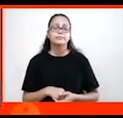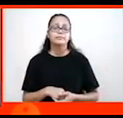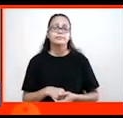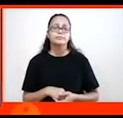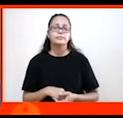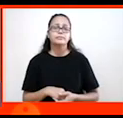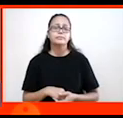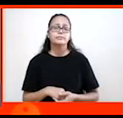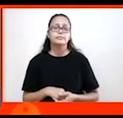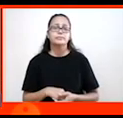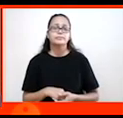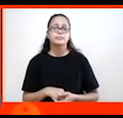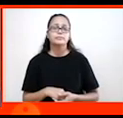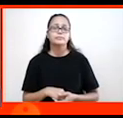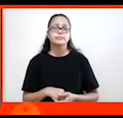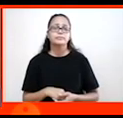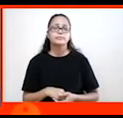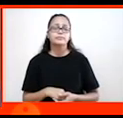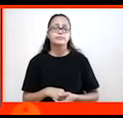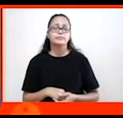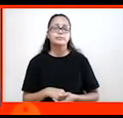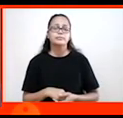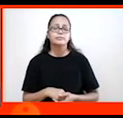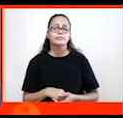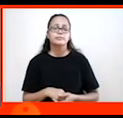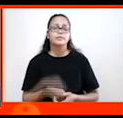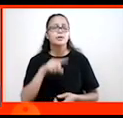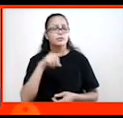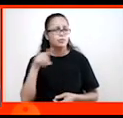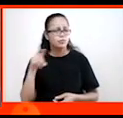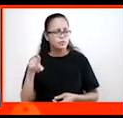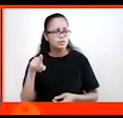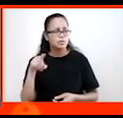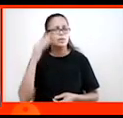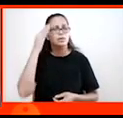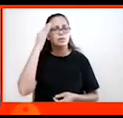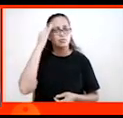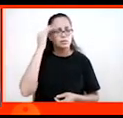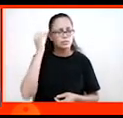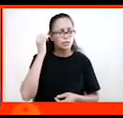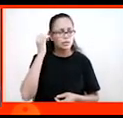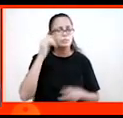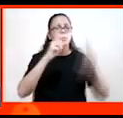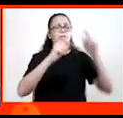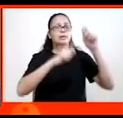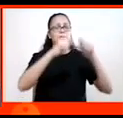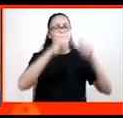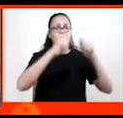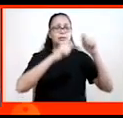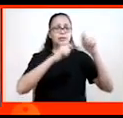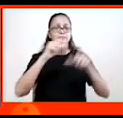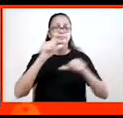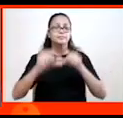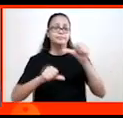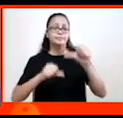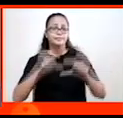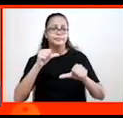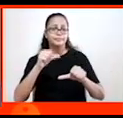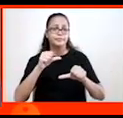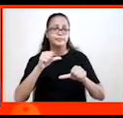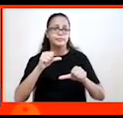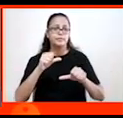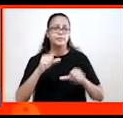certo? Continuando. Então, vocês já ouviram falar, acredito, na Revolução Industrial. Então, com o desenvolvimento